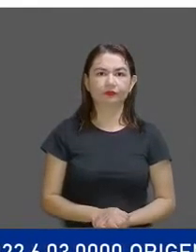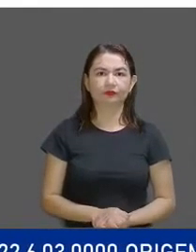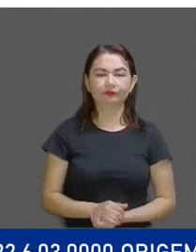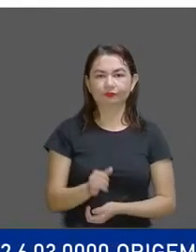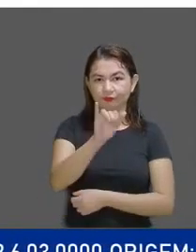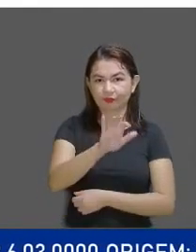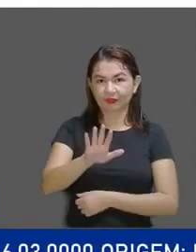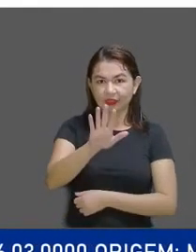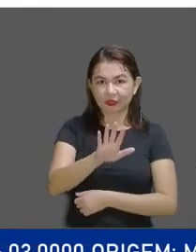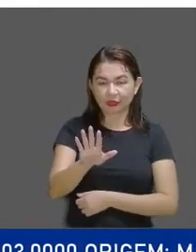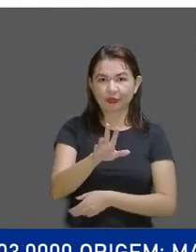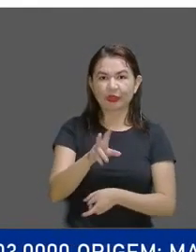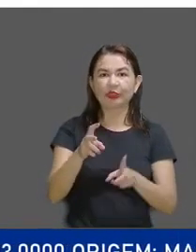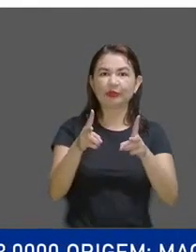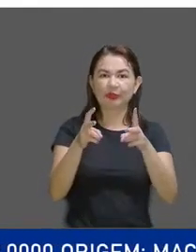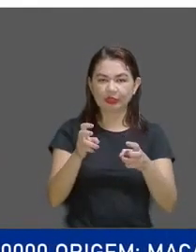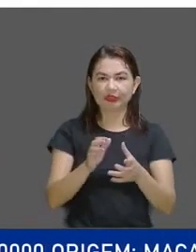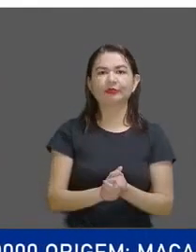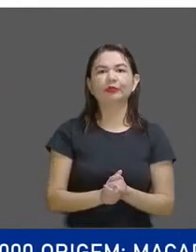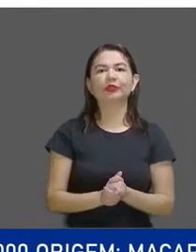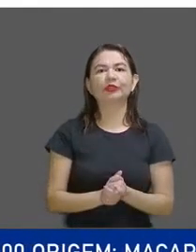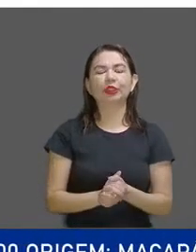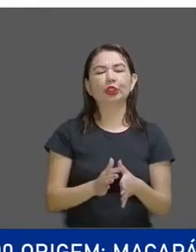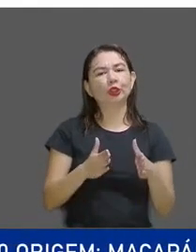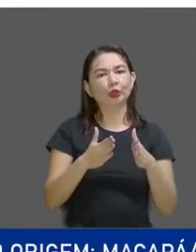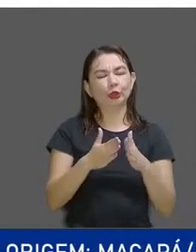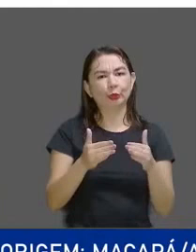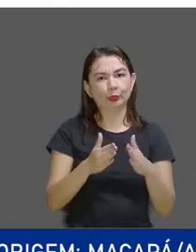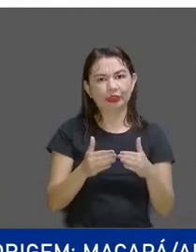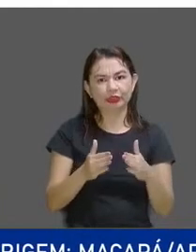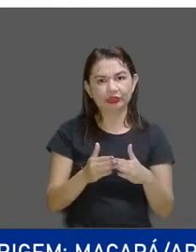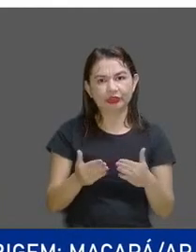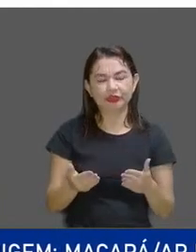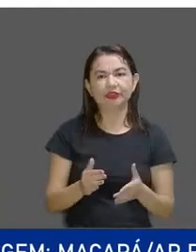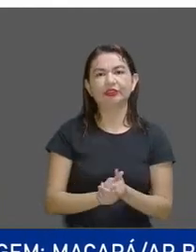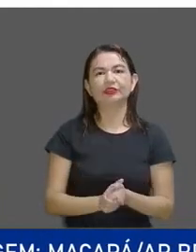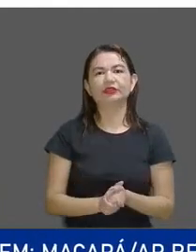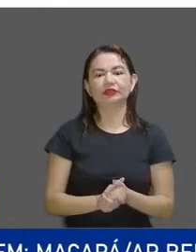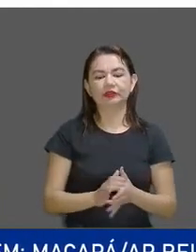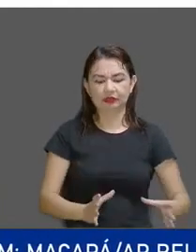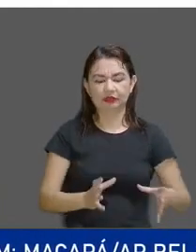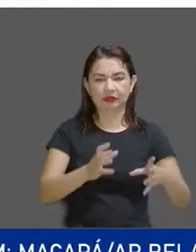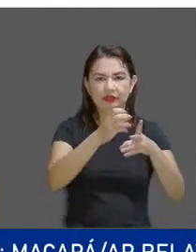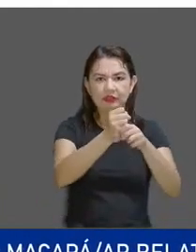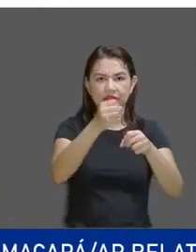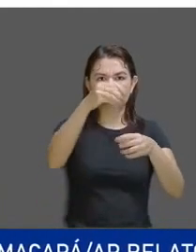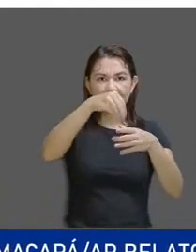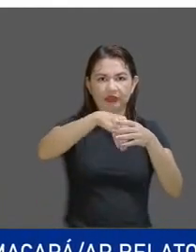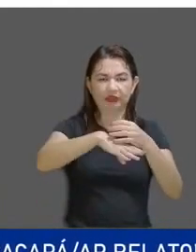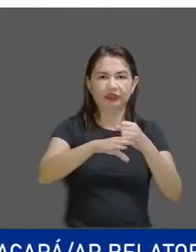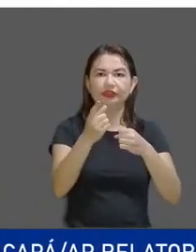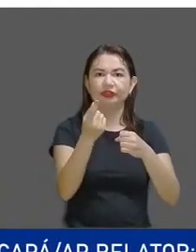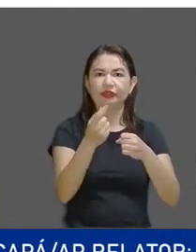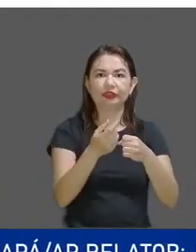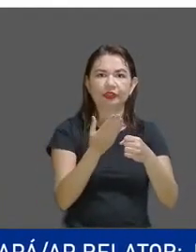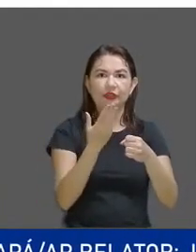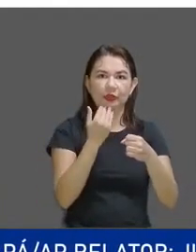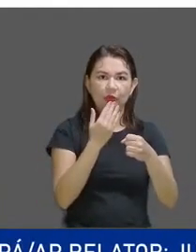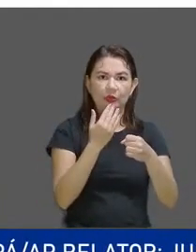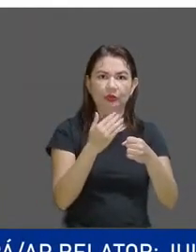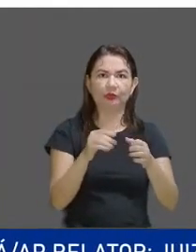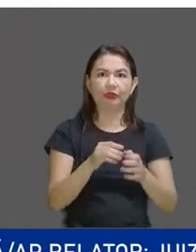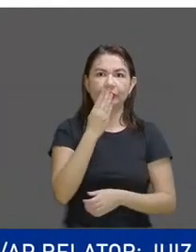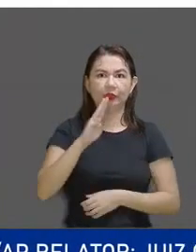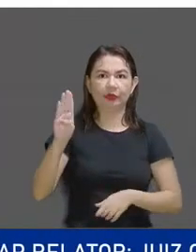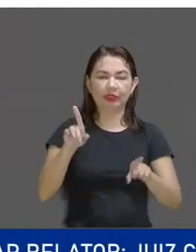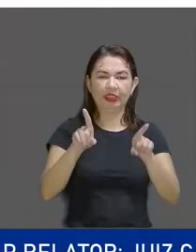Essas imagens a gente vê a solicitação, é possível ver a solicitação feita das cestas básicas e promessas de